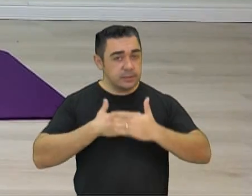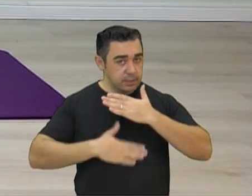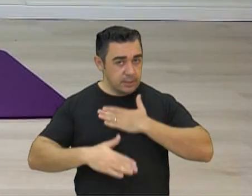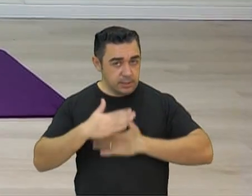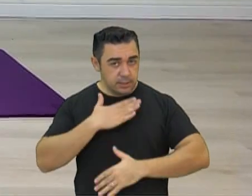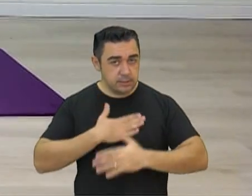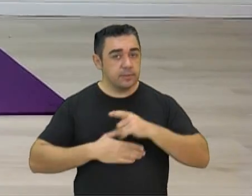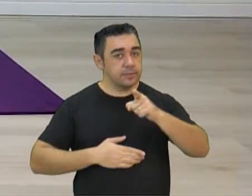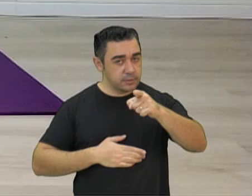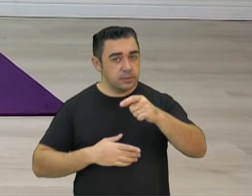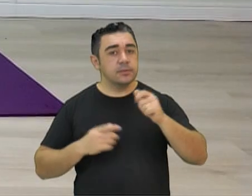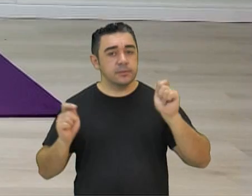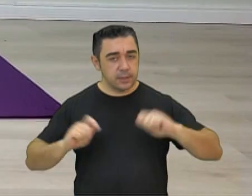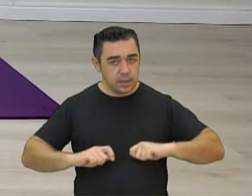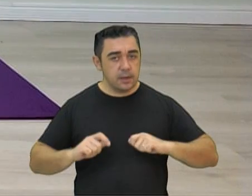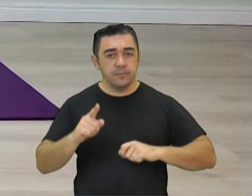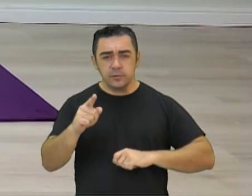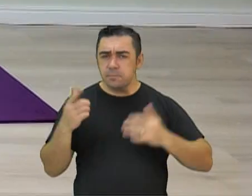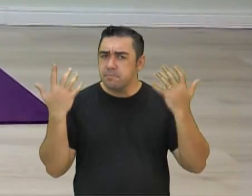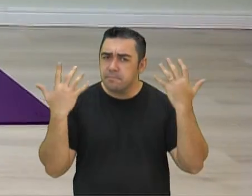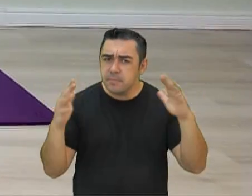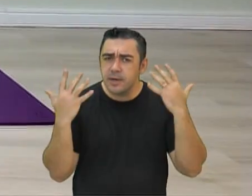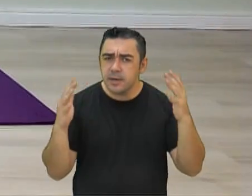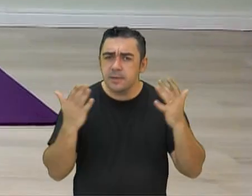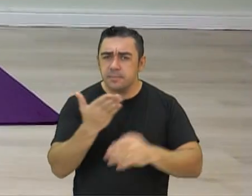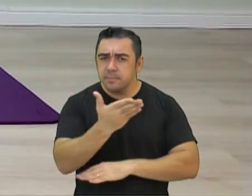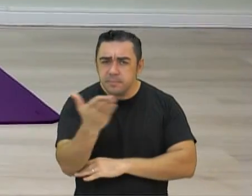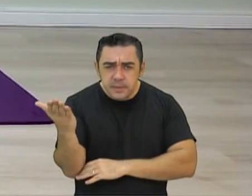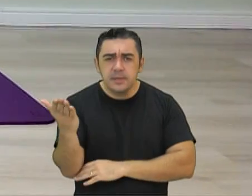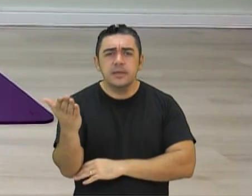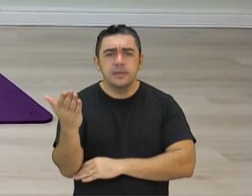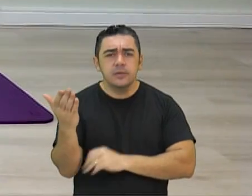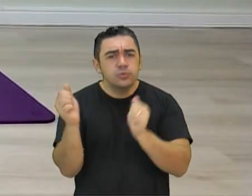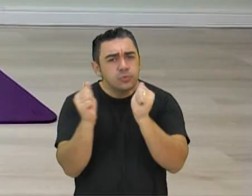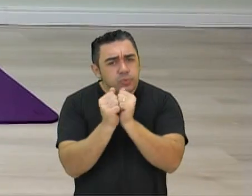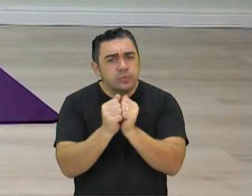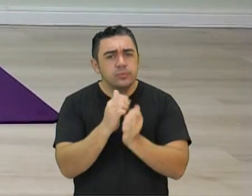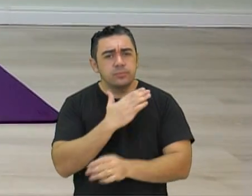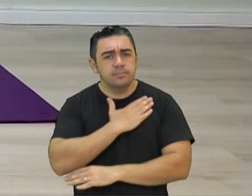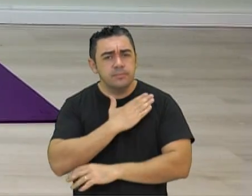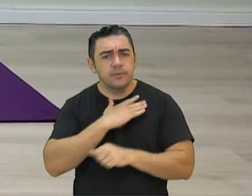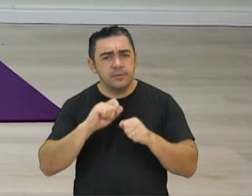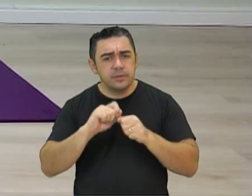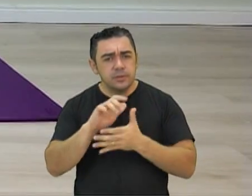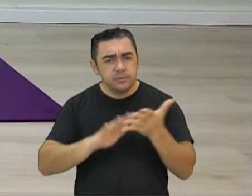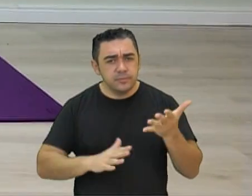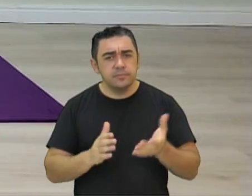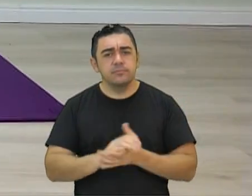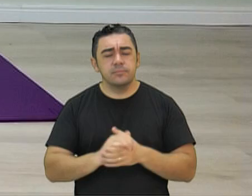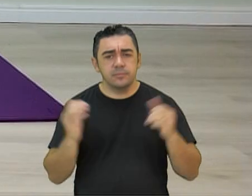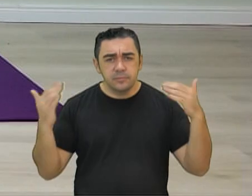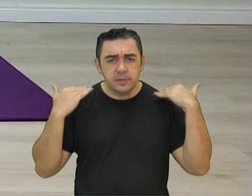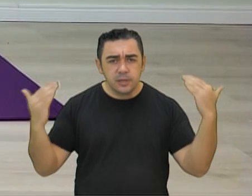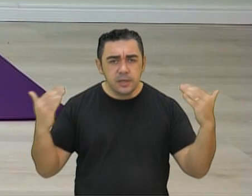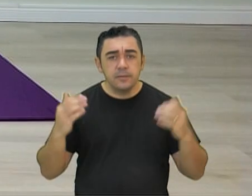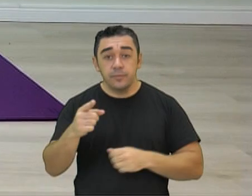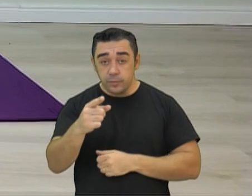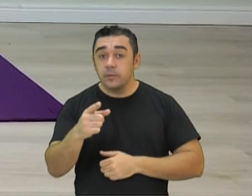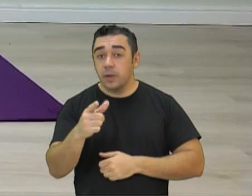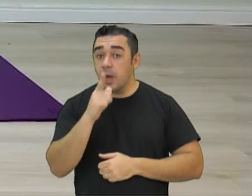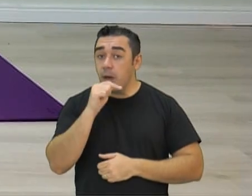você merece. Tá de parabéns, tá? De estar aqui com a gente fazendo atividade. Tome sua